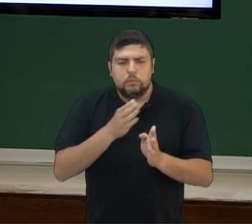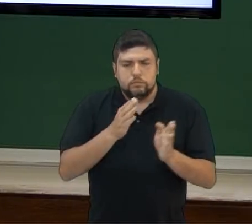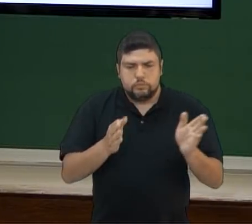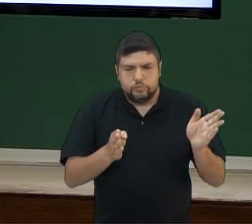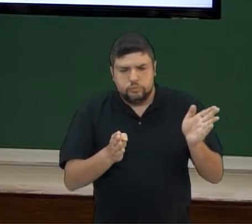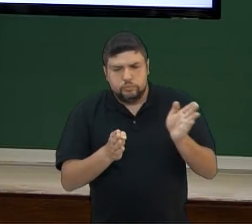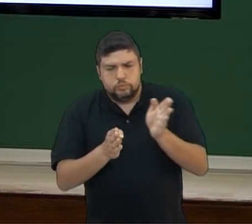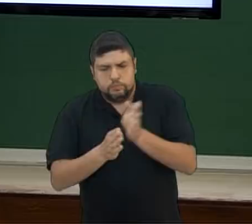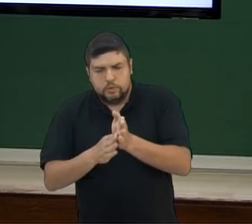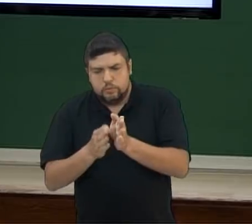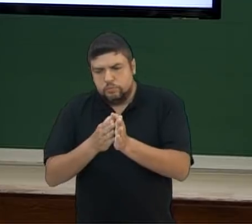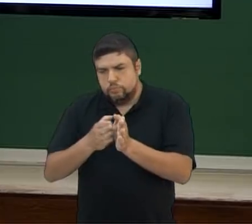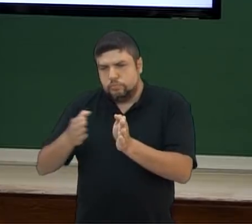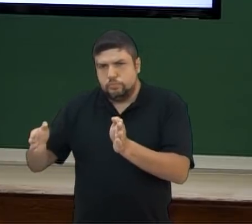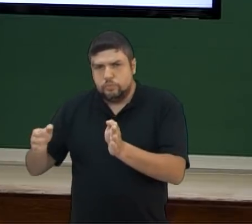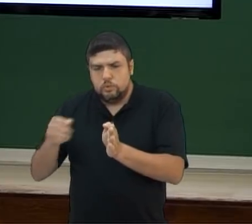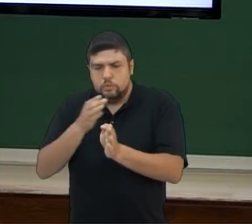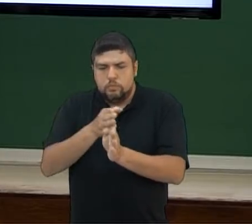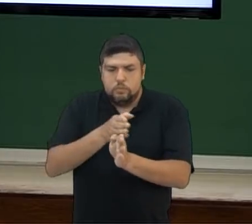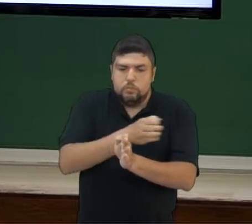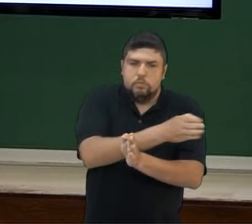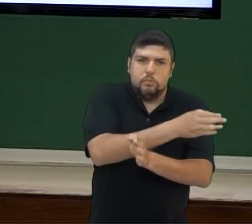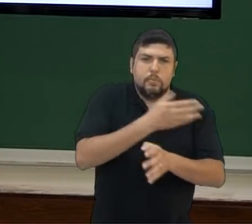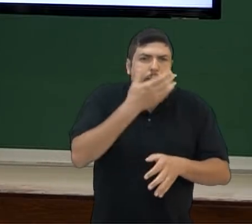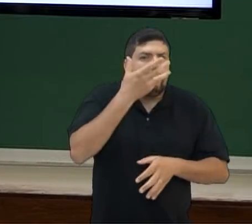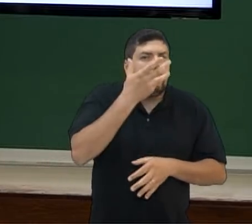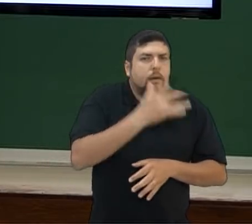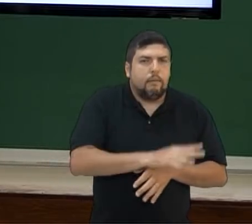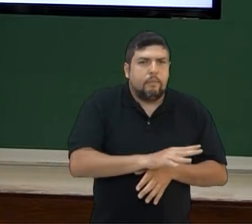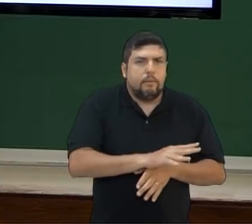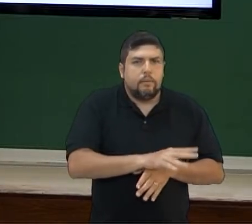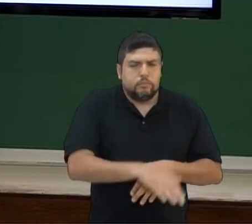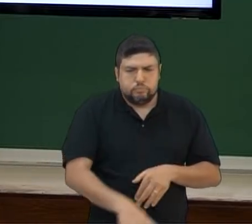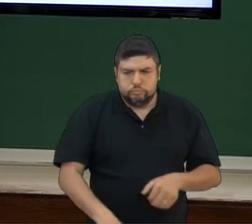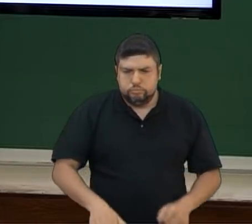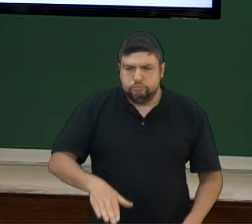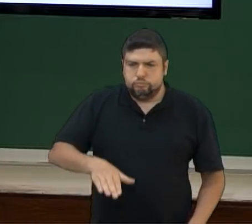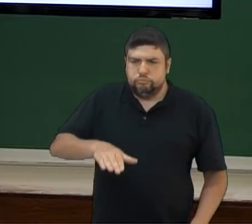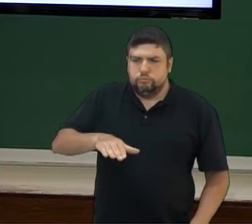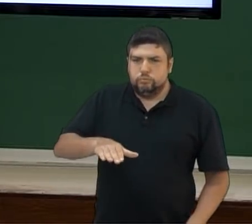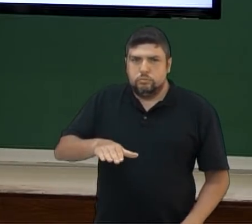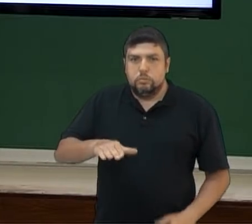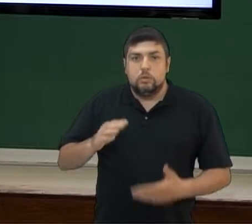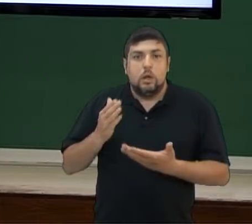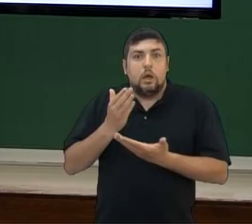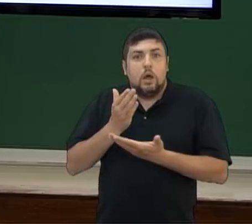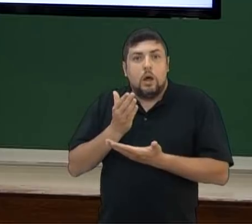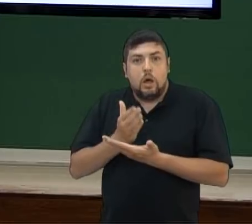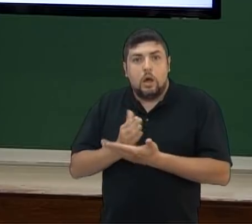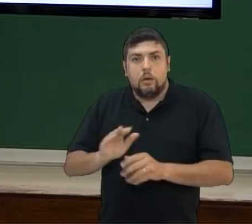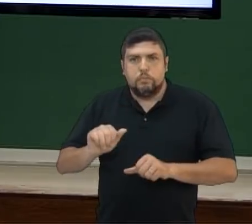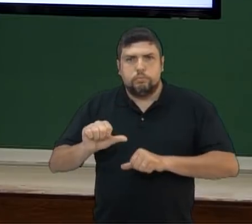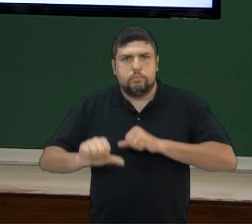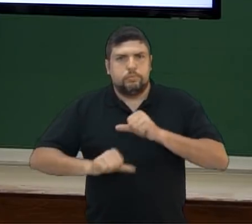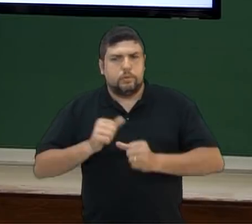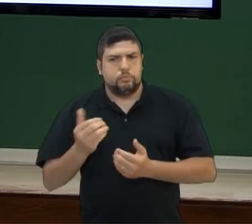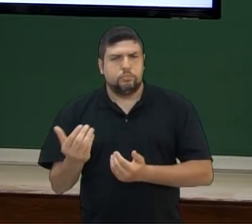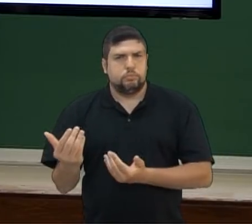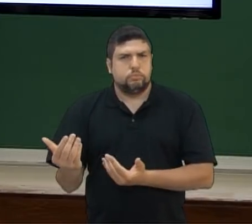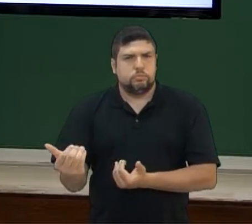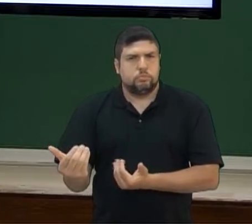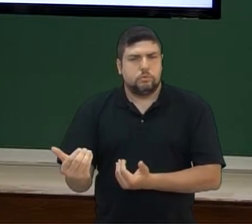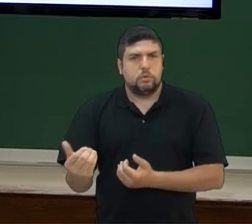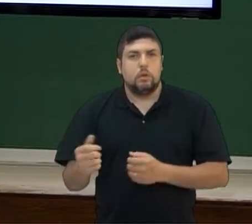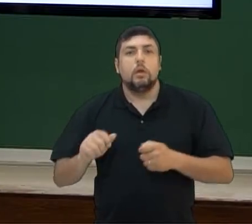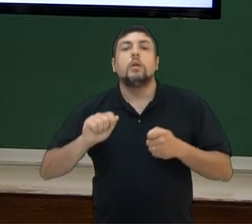vão deixar a fase da infância para a fase adulta, os maori fazem esse ritual com uma tatuagem. Ou